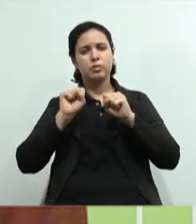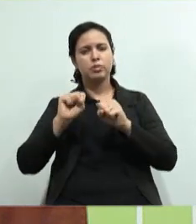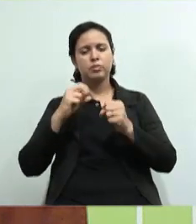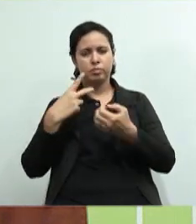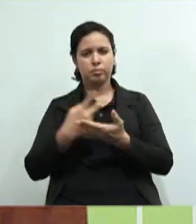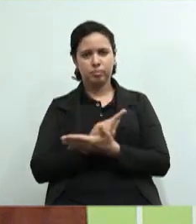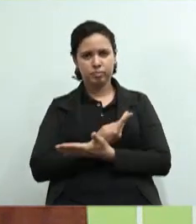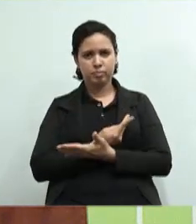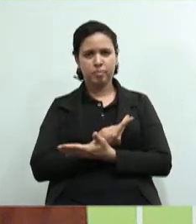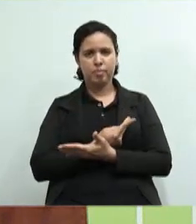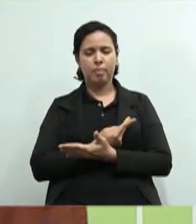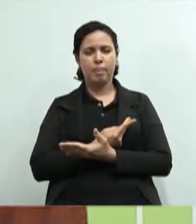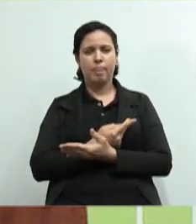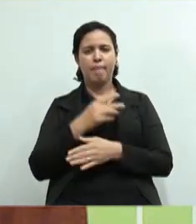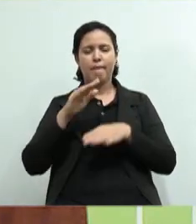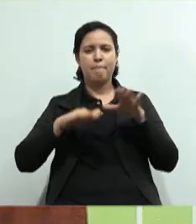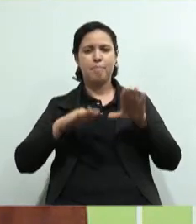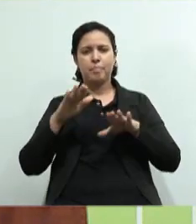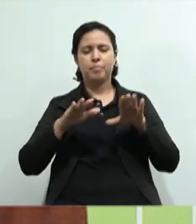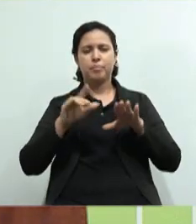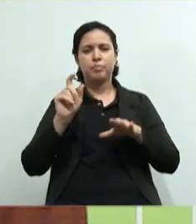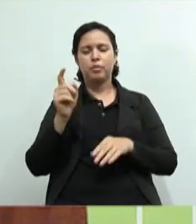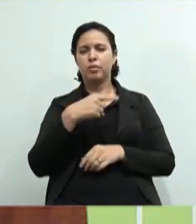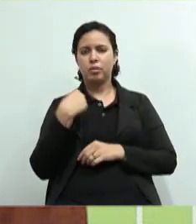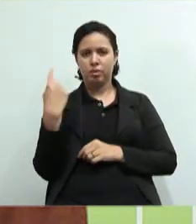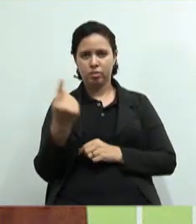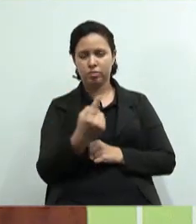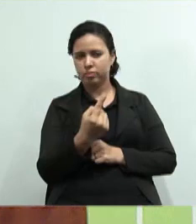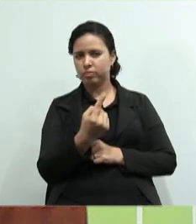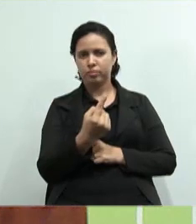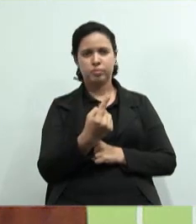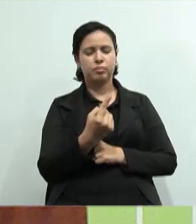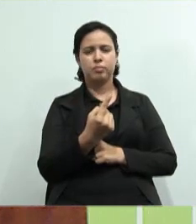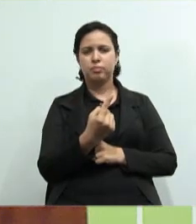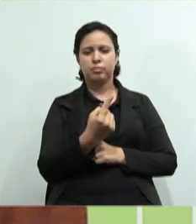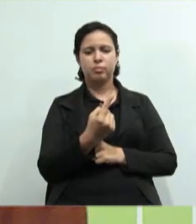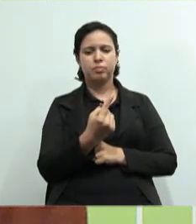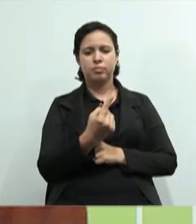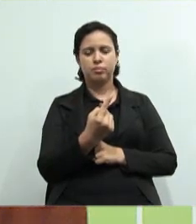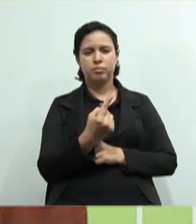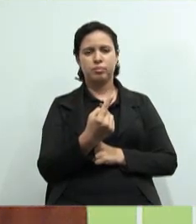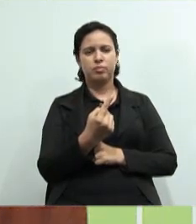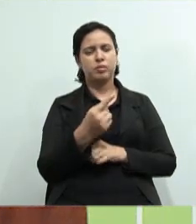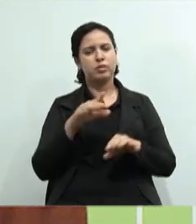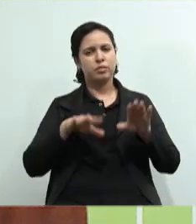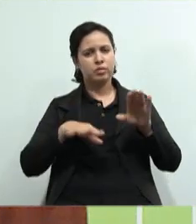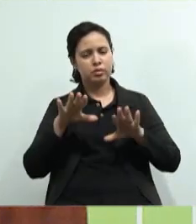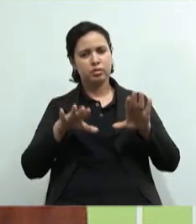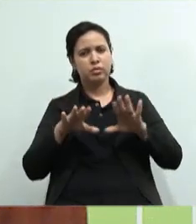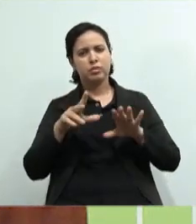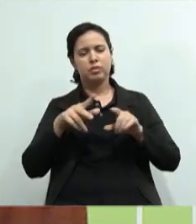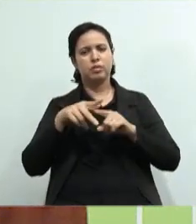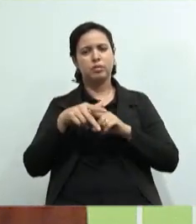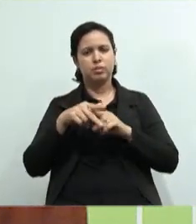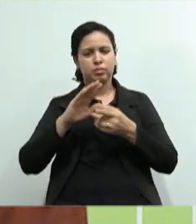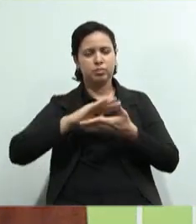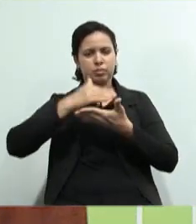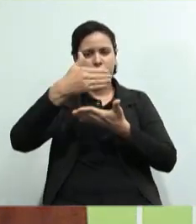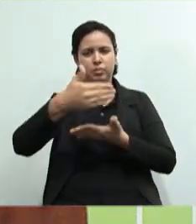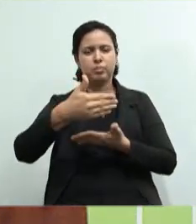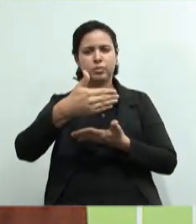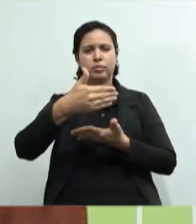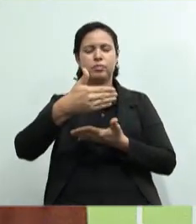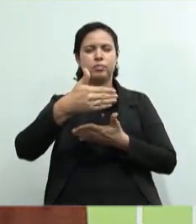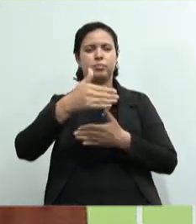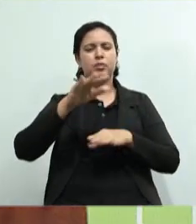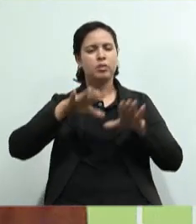acontecer. E muitas vezes não depende da gente, depende de uma máquina, depende de um equipamento, depende de